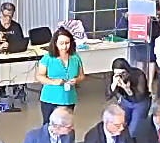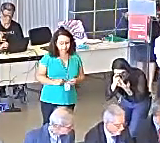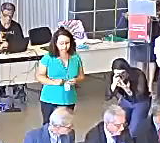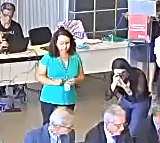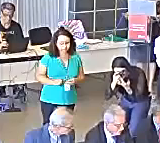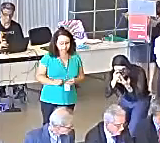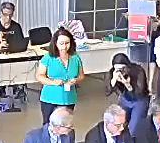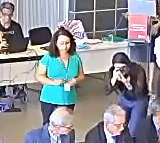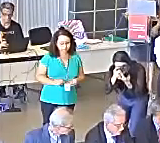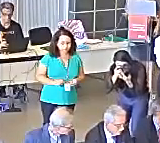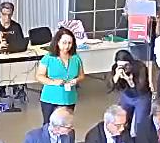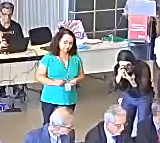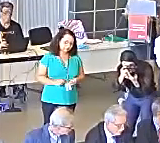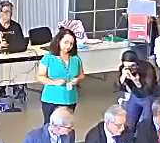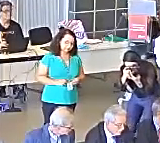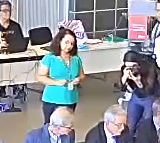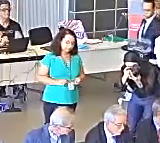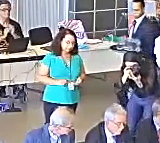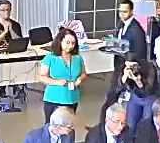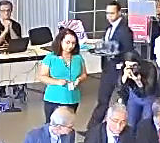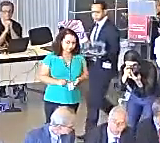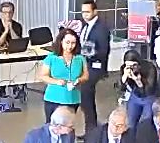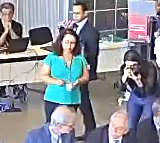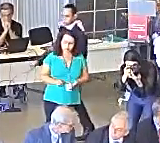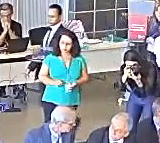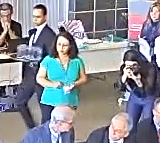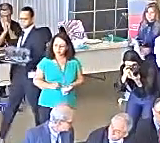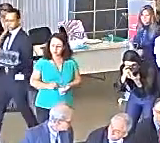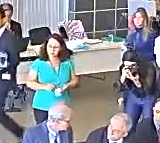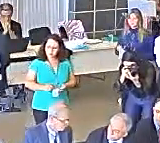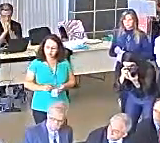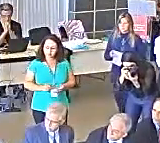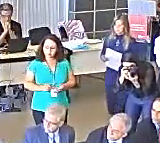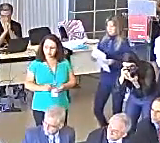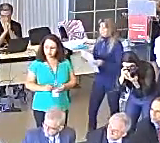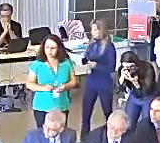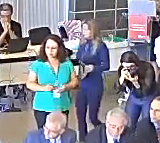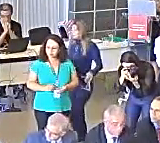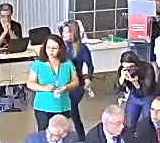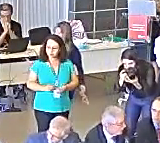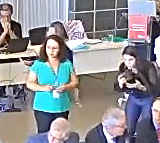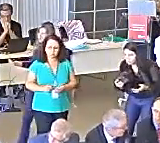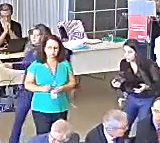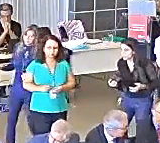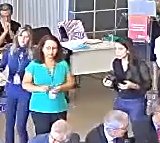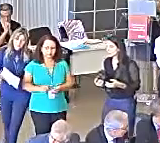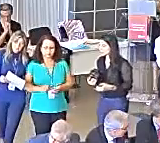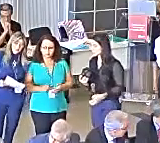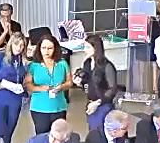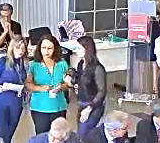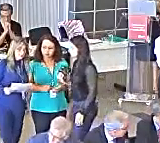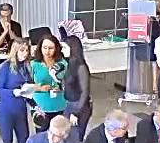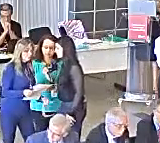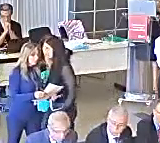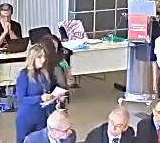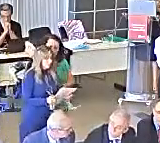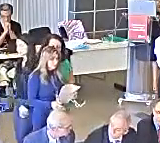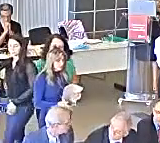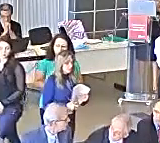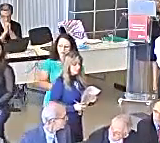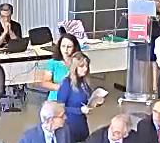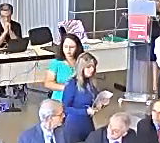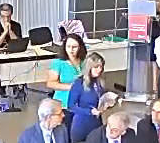de Barbacena então esses são os presentes eu deixei de falar o nome de algum dos membros da mesa alguém faltou não